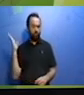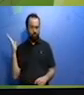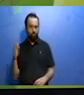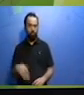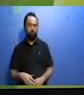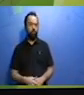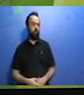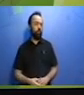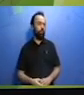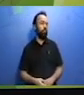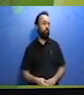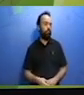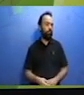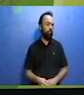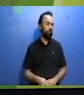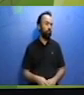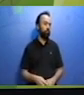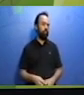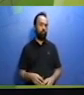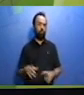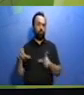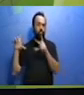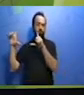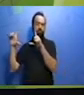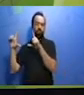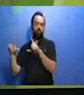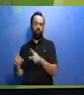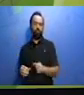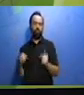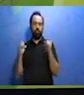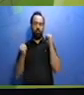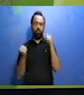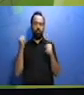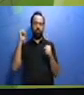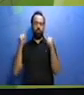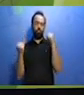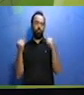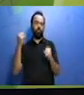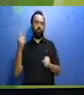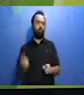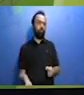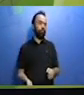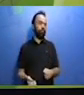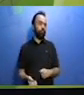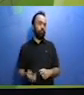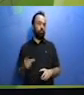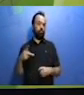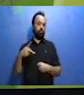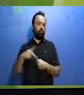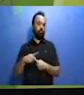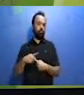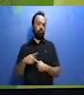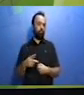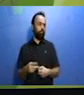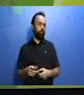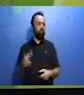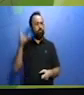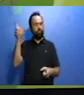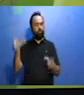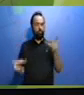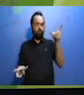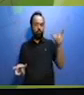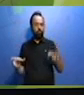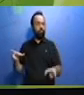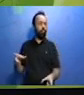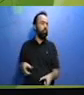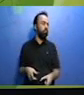Aqui nós temos uma imagem, né, da refinaria do petróleo com as suas torres, né, de destilação, torres de